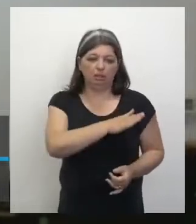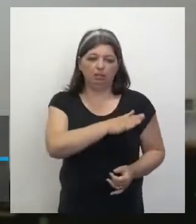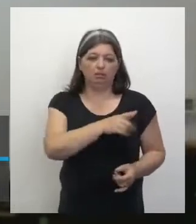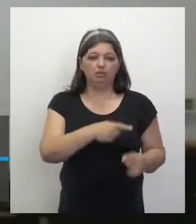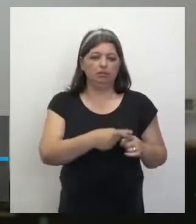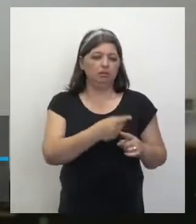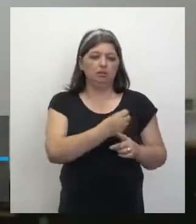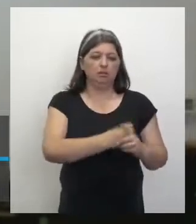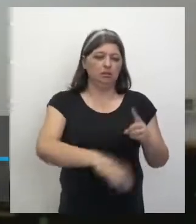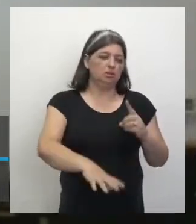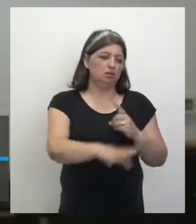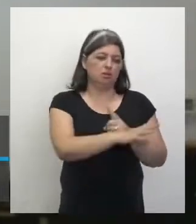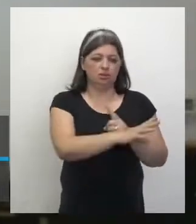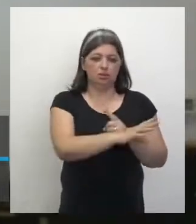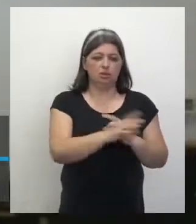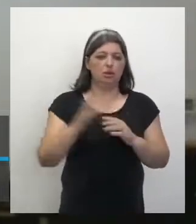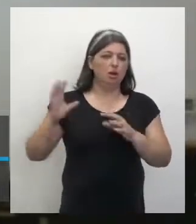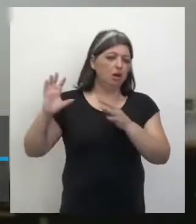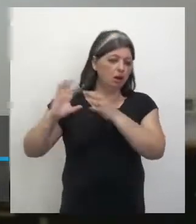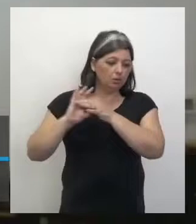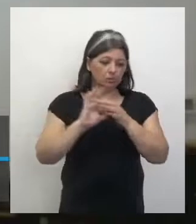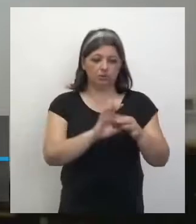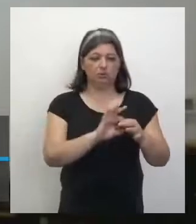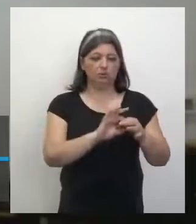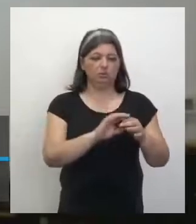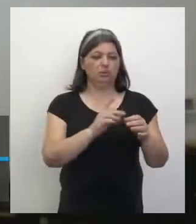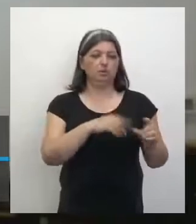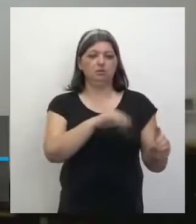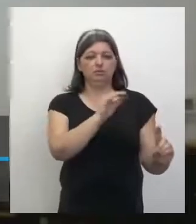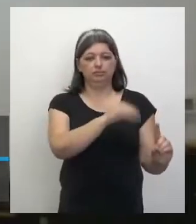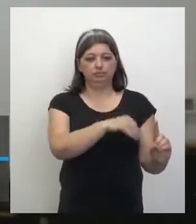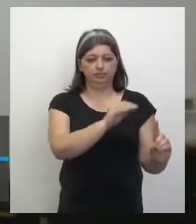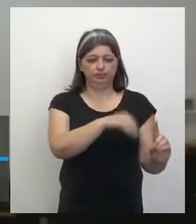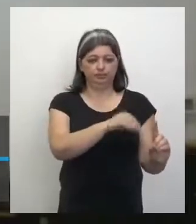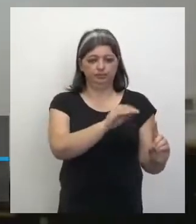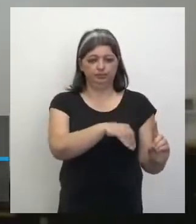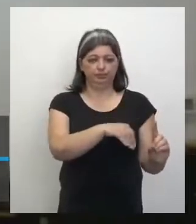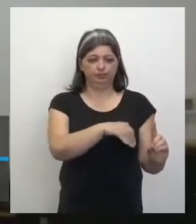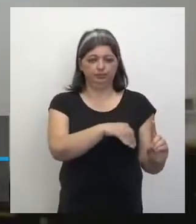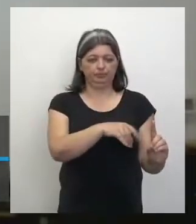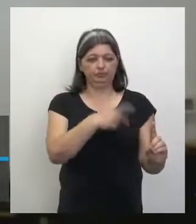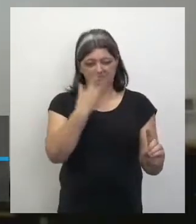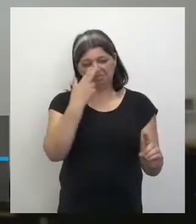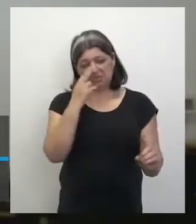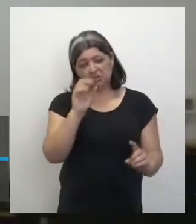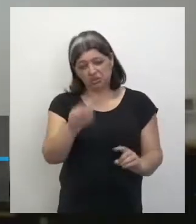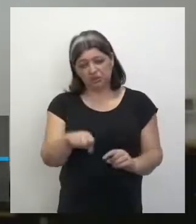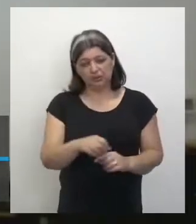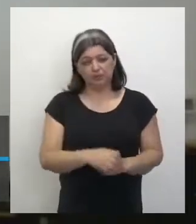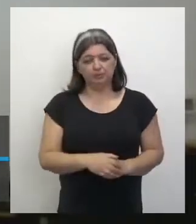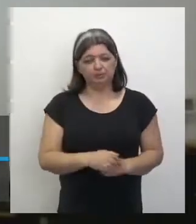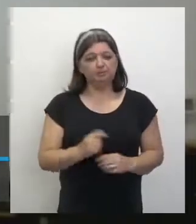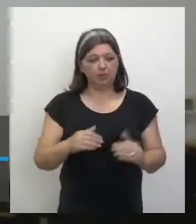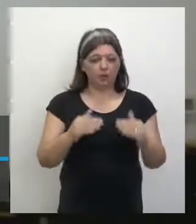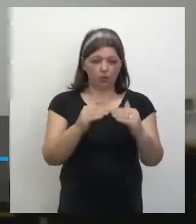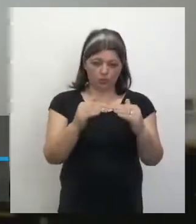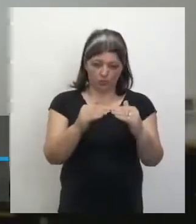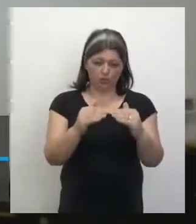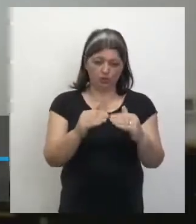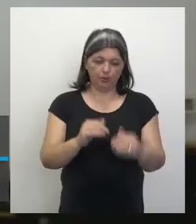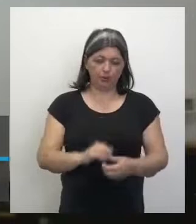contexto social, né, tornando ele mais vulnerável, vamos dizer assim, né. Então, eu acho que nessa questão, sim, né, então eu concordo com a sua